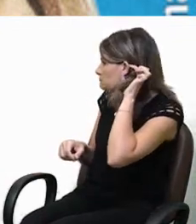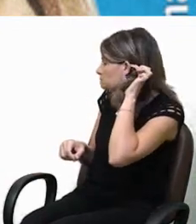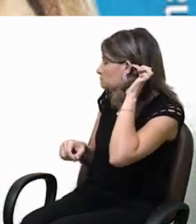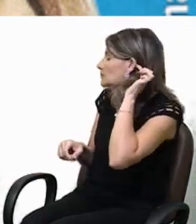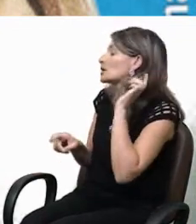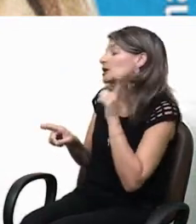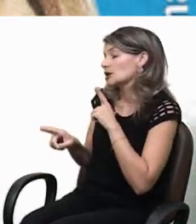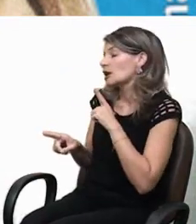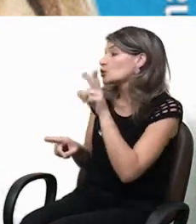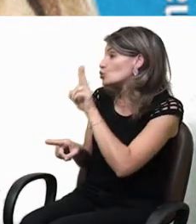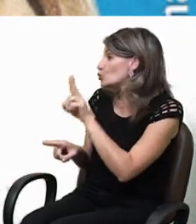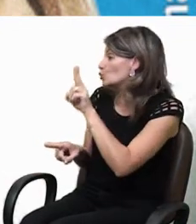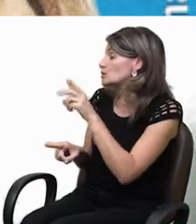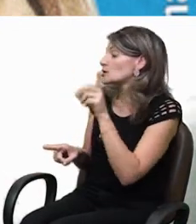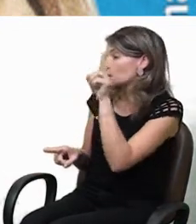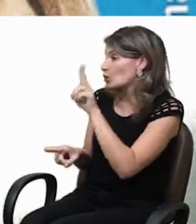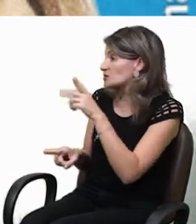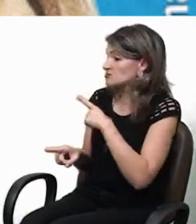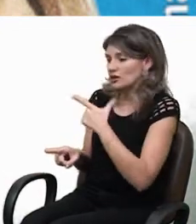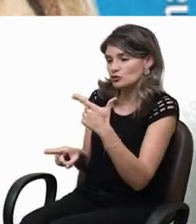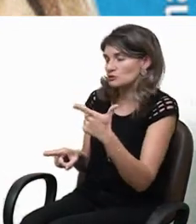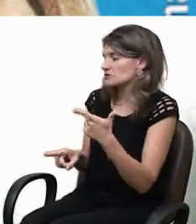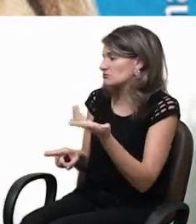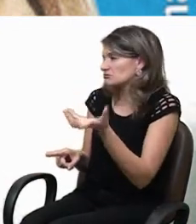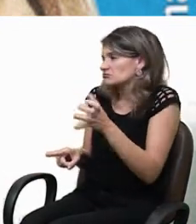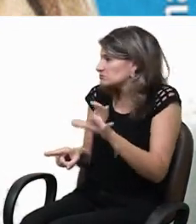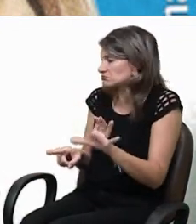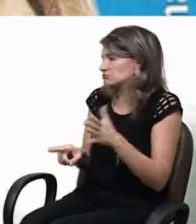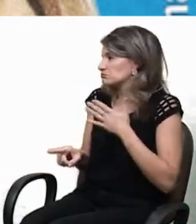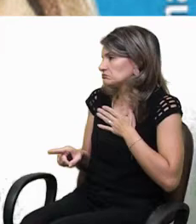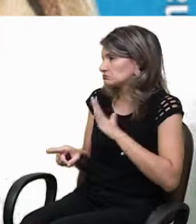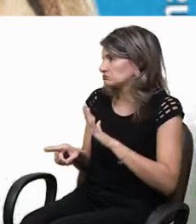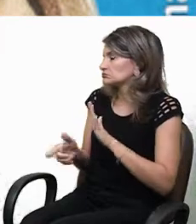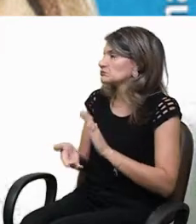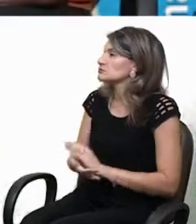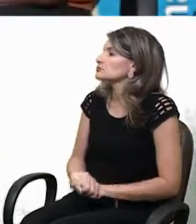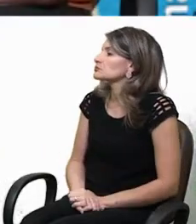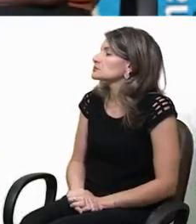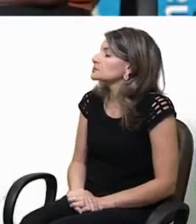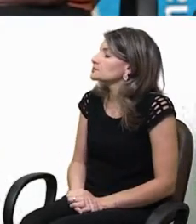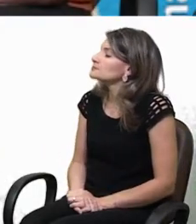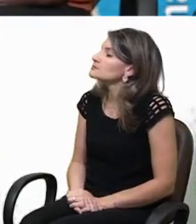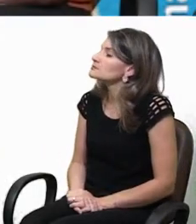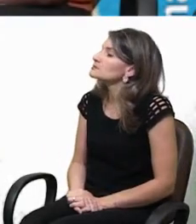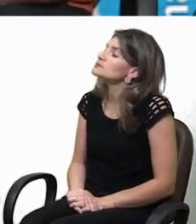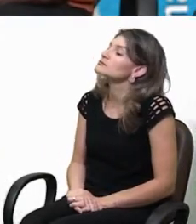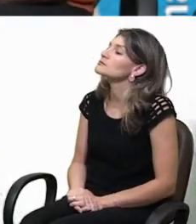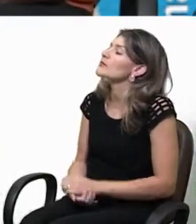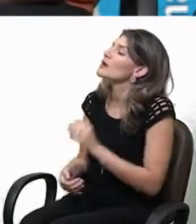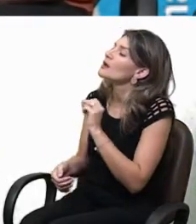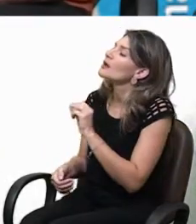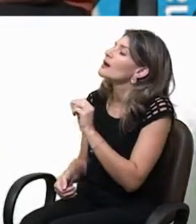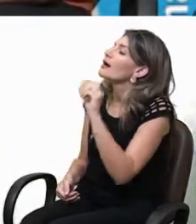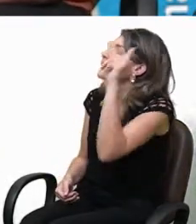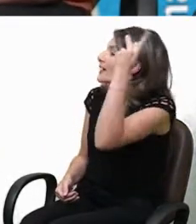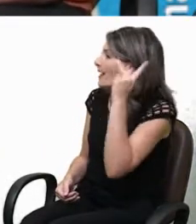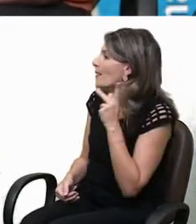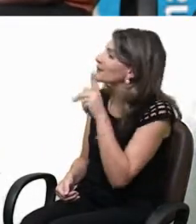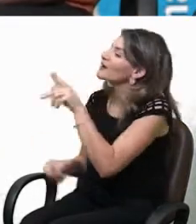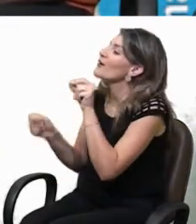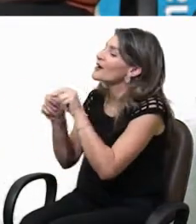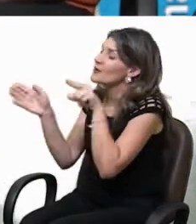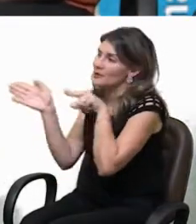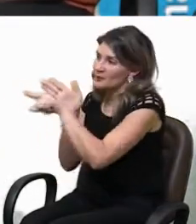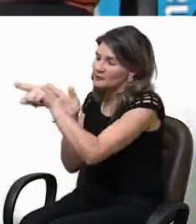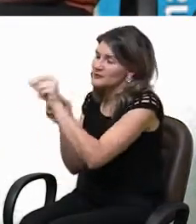cirurgia e também o aparelho auditivo. Alguns surdos utilizam o aparelho auditivo. Certo.